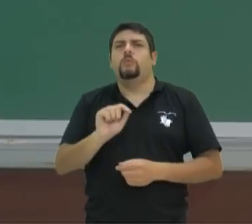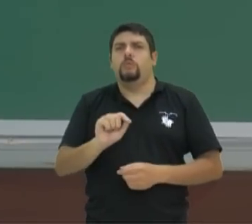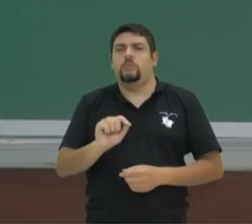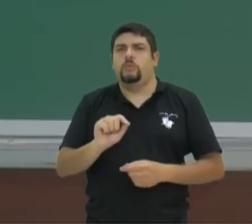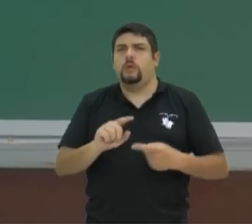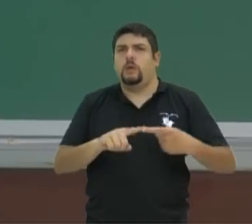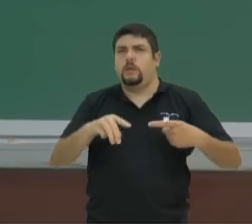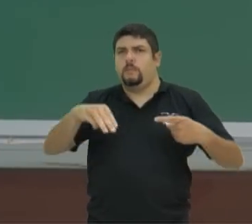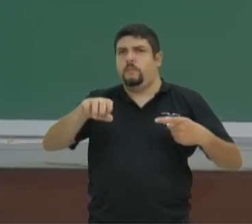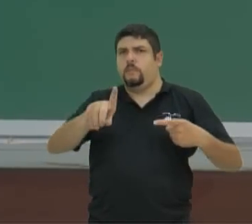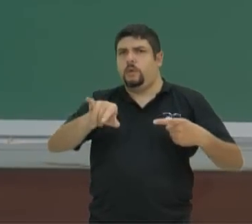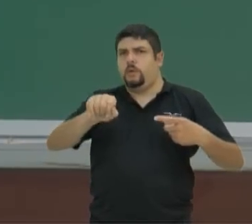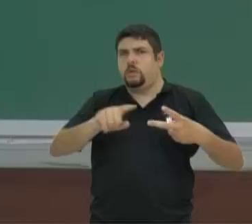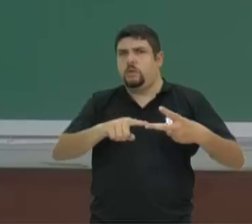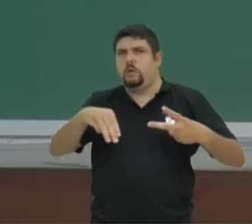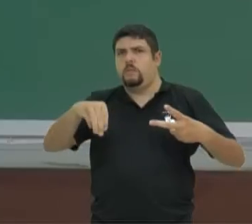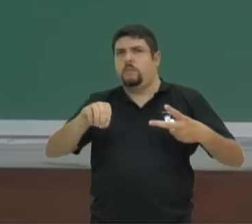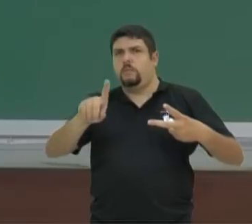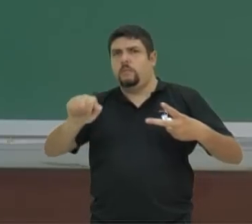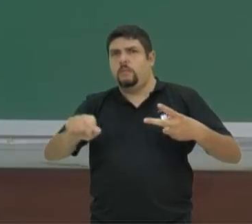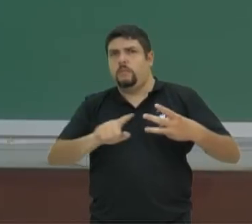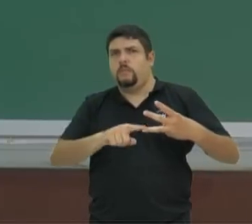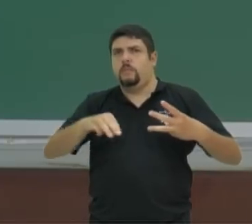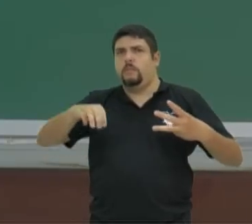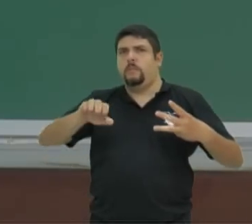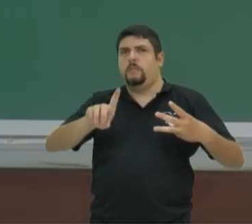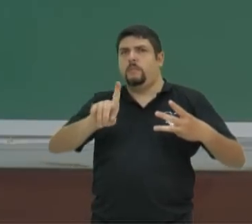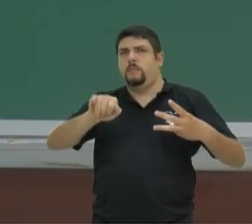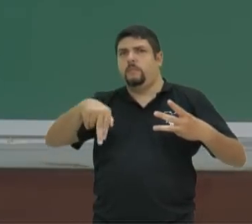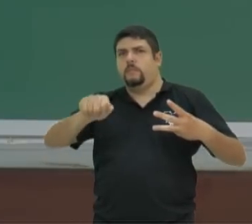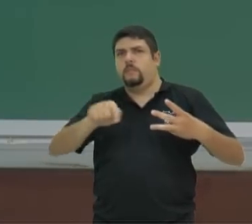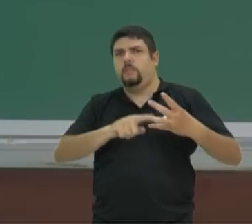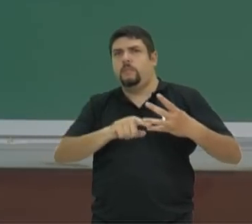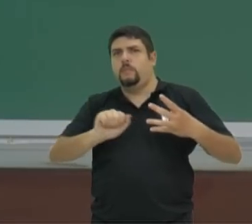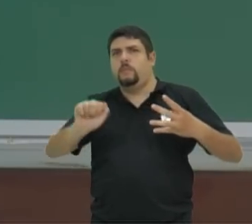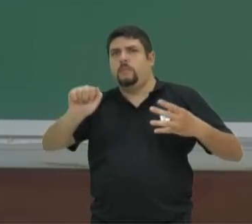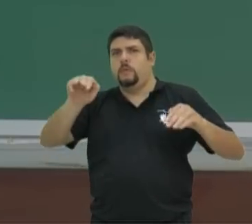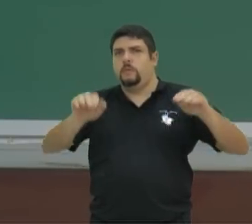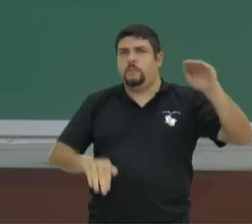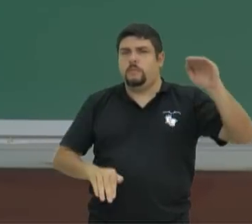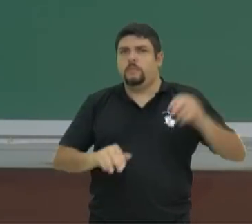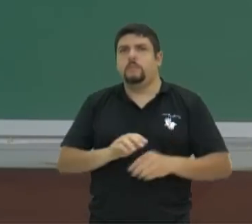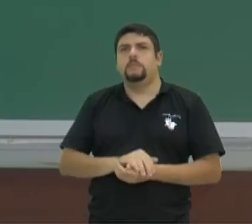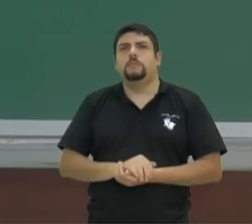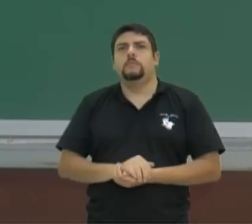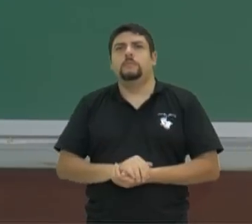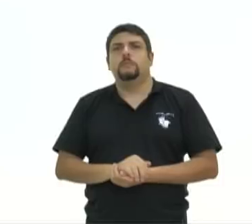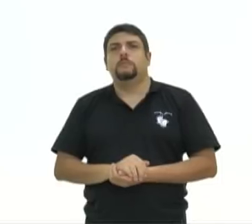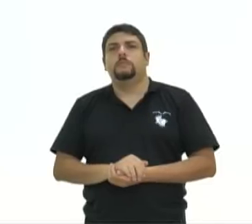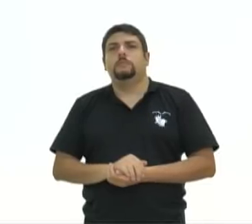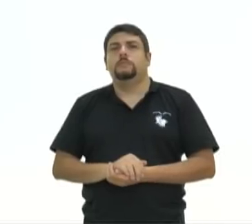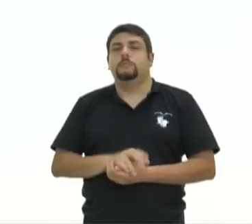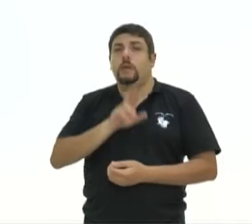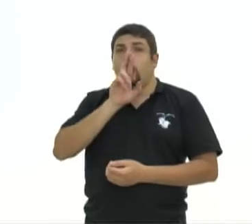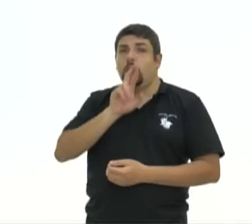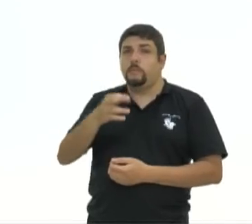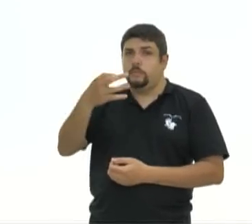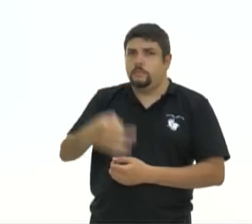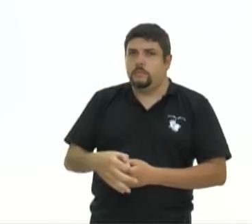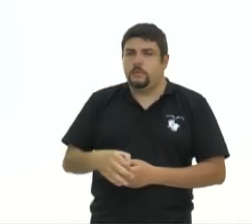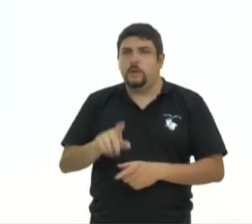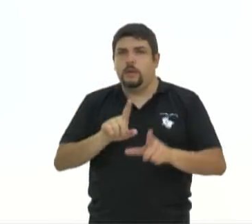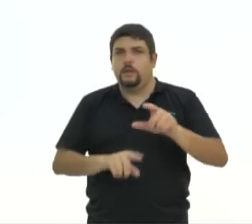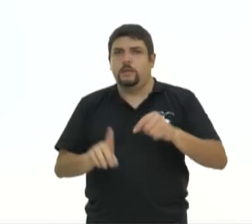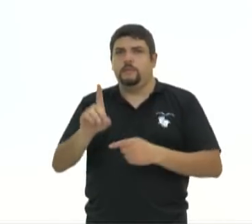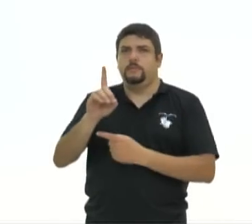média? É a moda? É a mediana ou é a amplitude? Resposta correta é a amplitude, letra